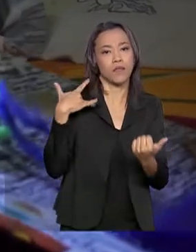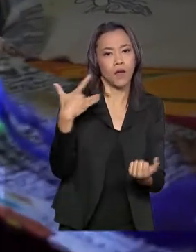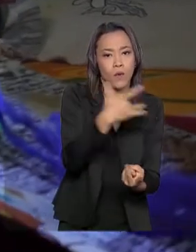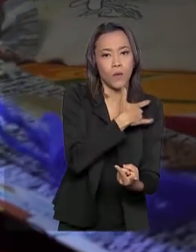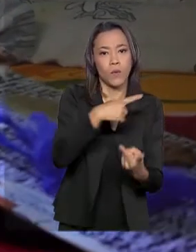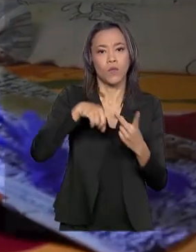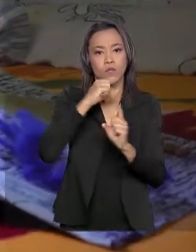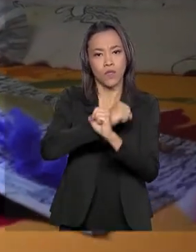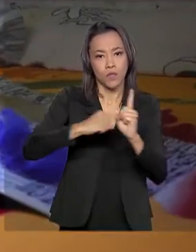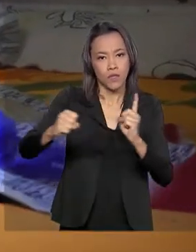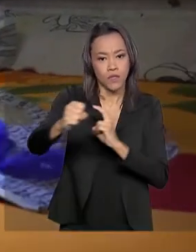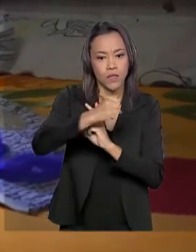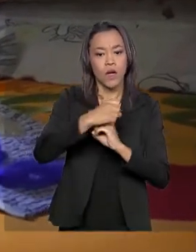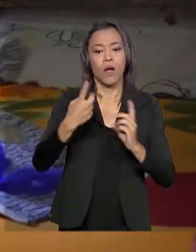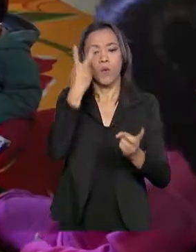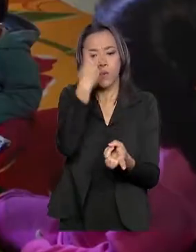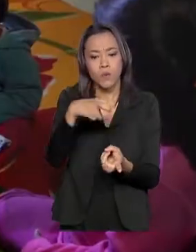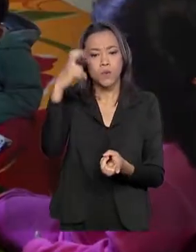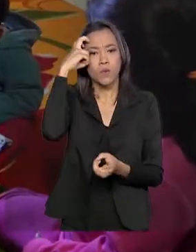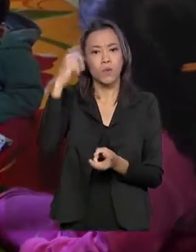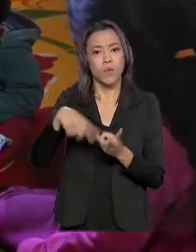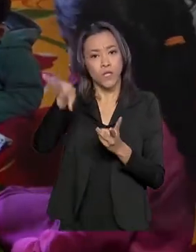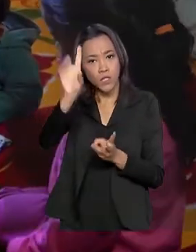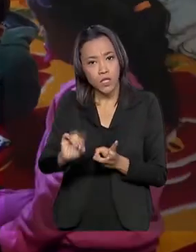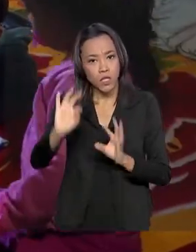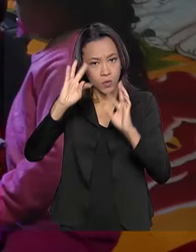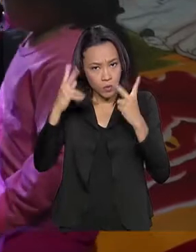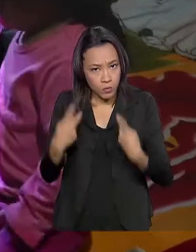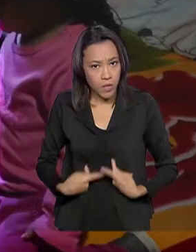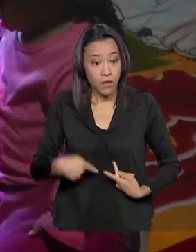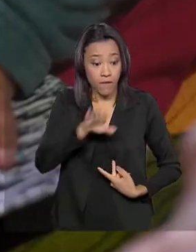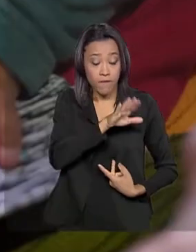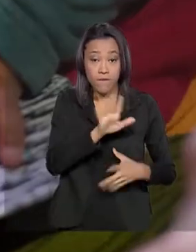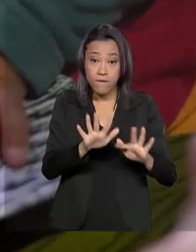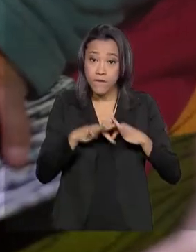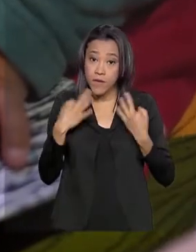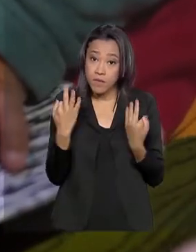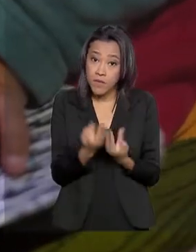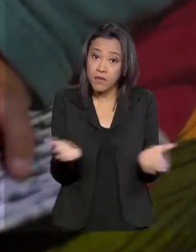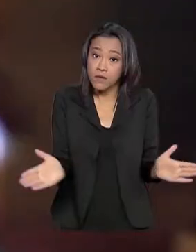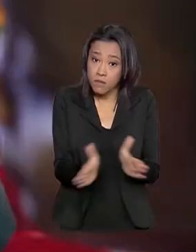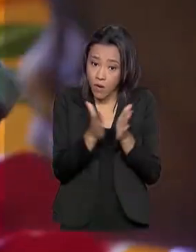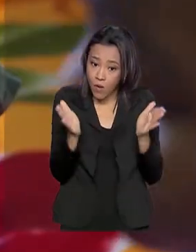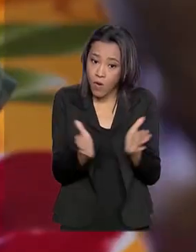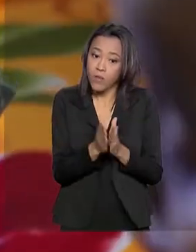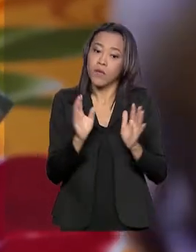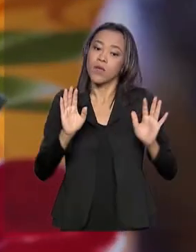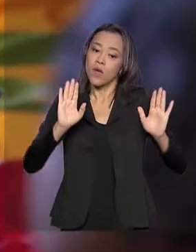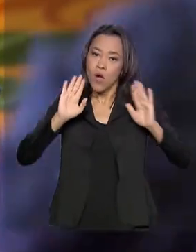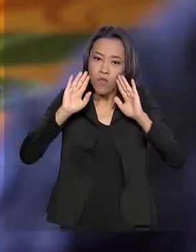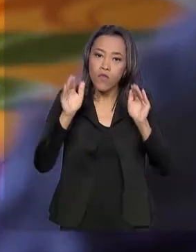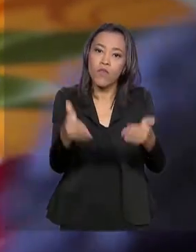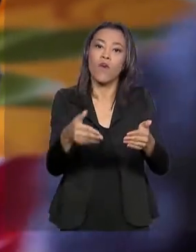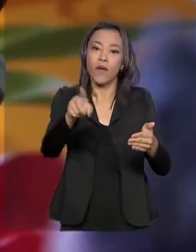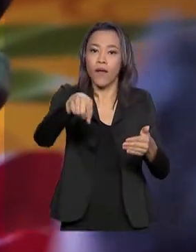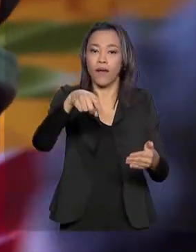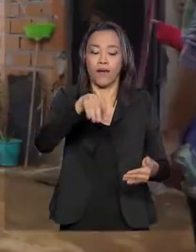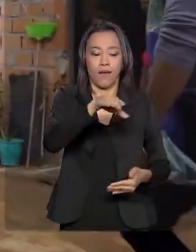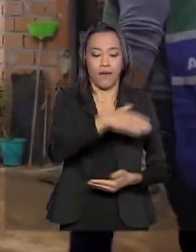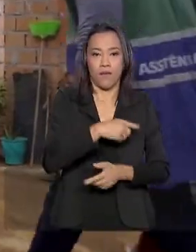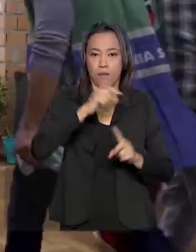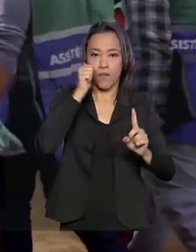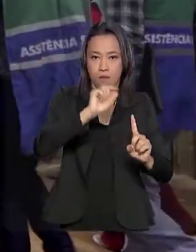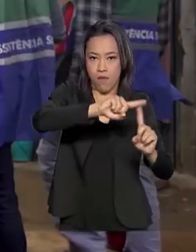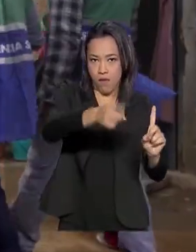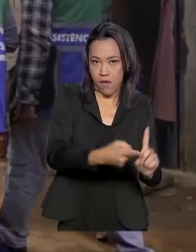social, cultura e direitos humanos a famílias de baixa renda. O atendimento é voltado a gestantes e a crianças de até 3